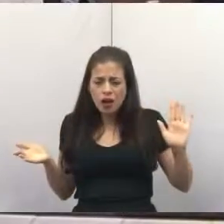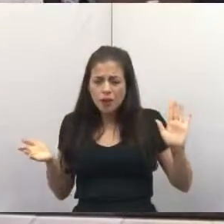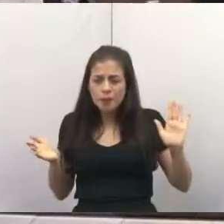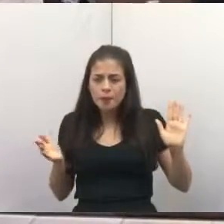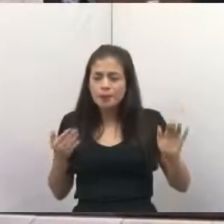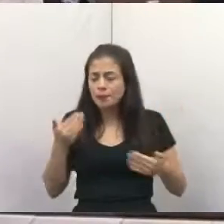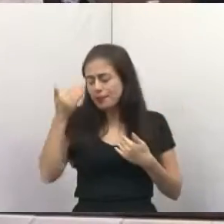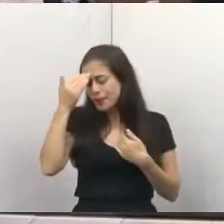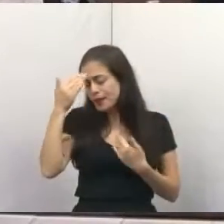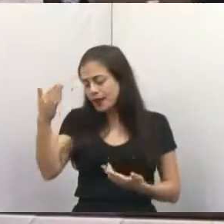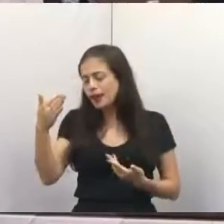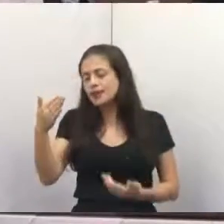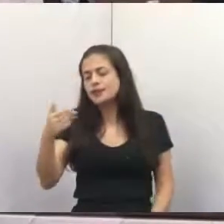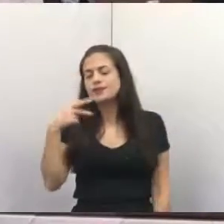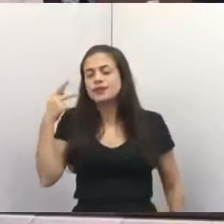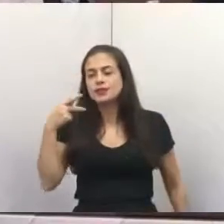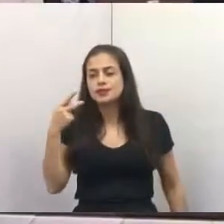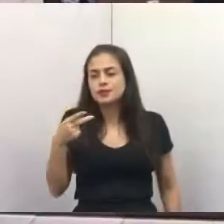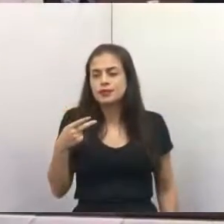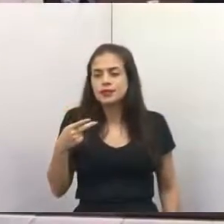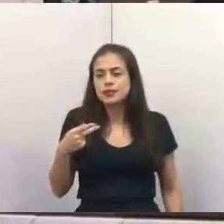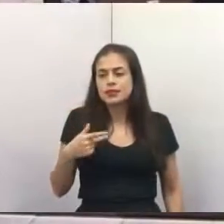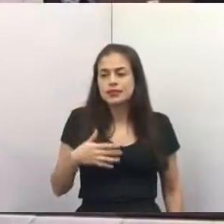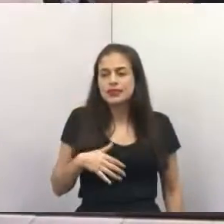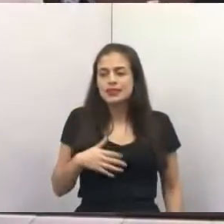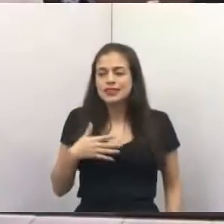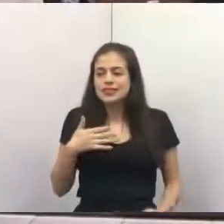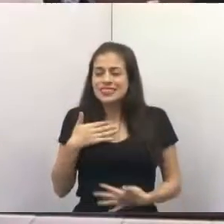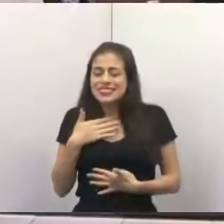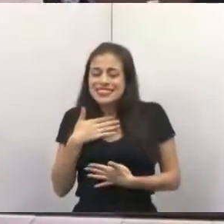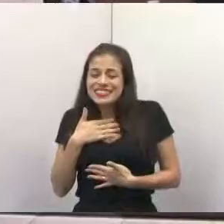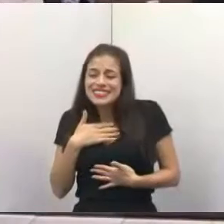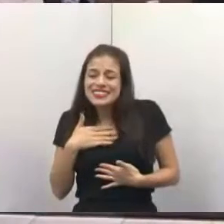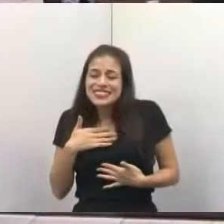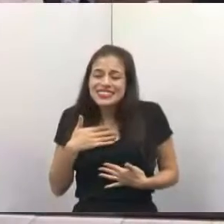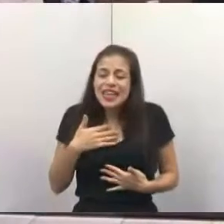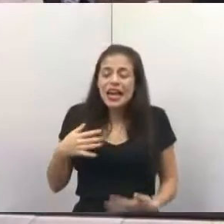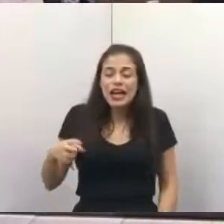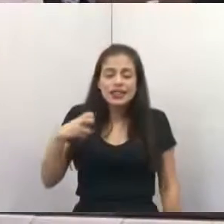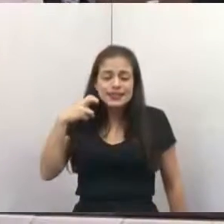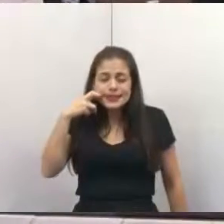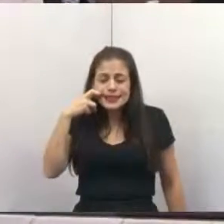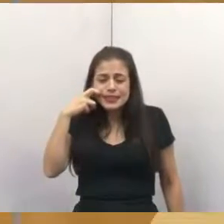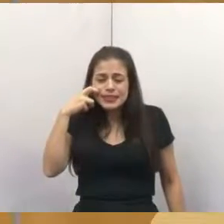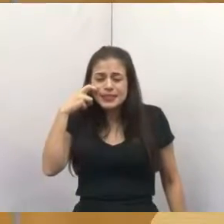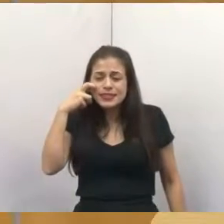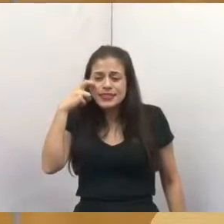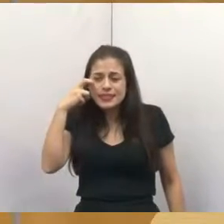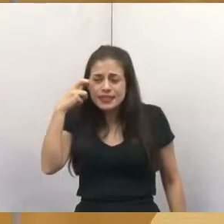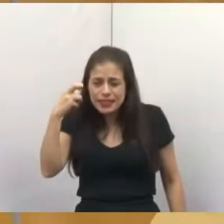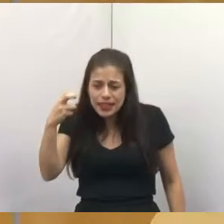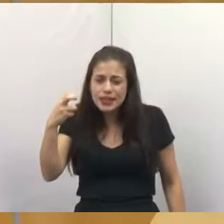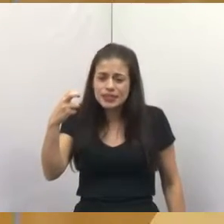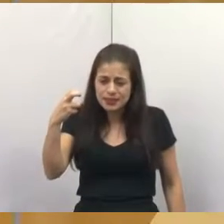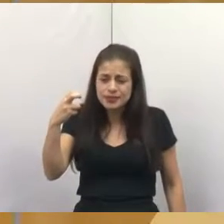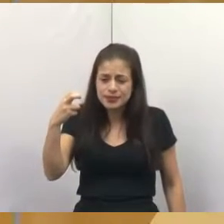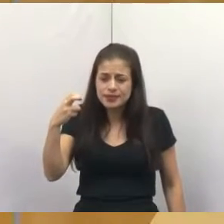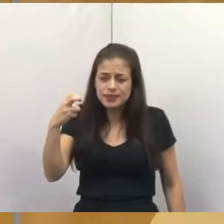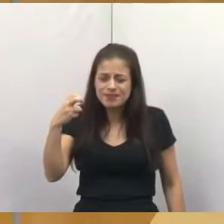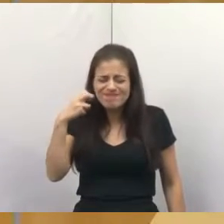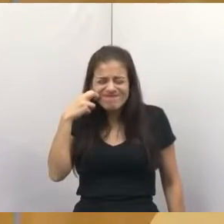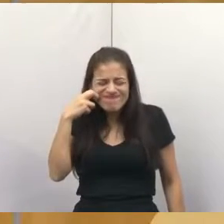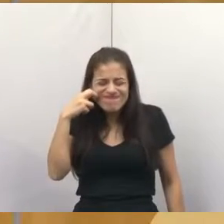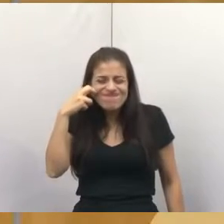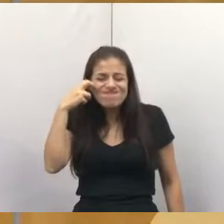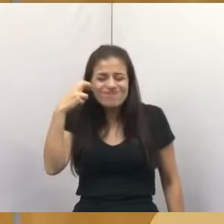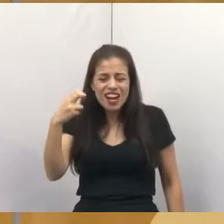vereador. Eu me sinto até envergonhado, né? A gente nos bastidores estava conversando, fico de verdade mesmo,